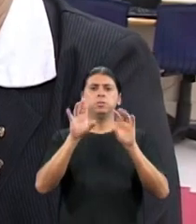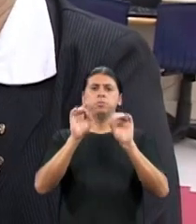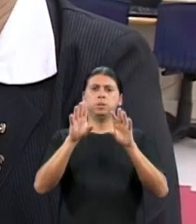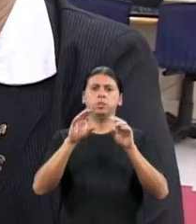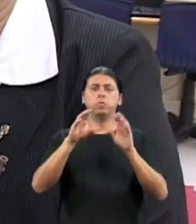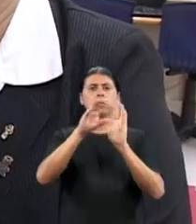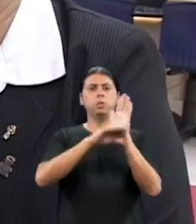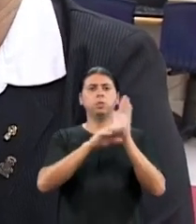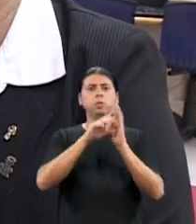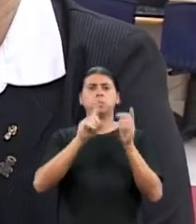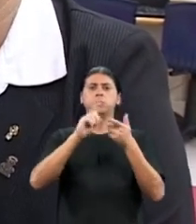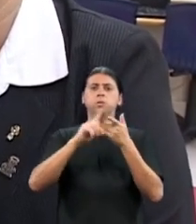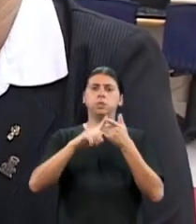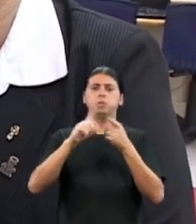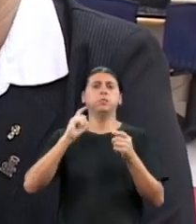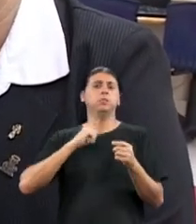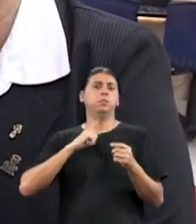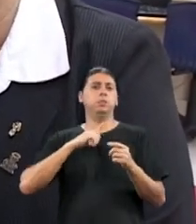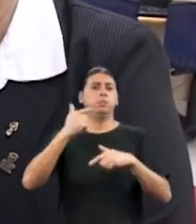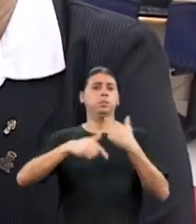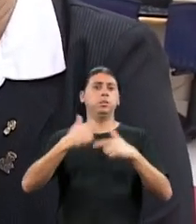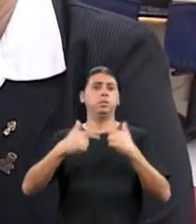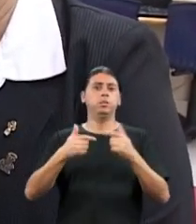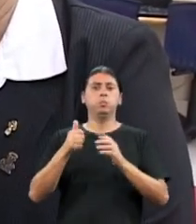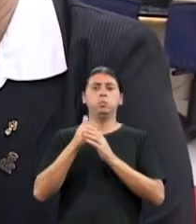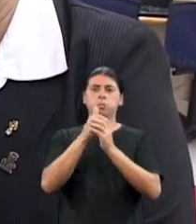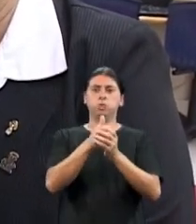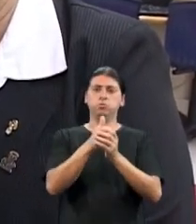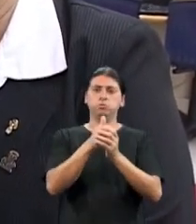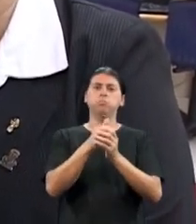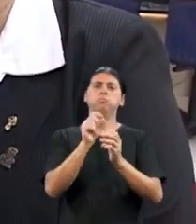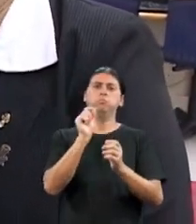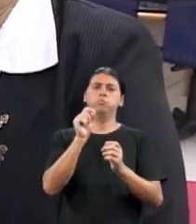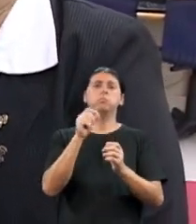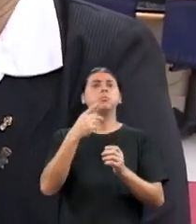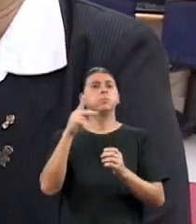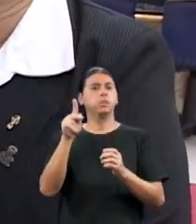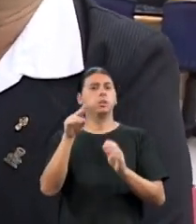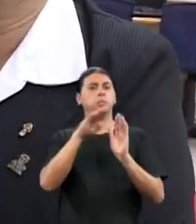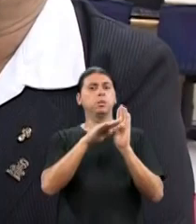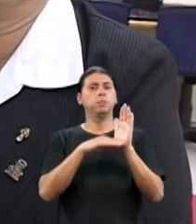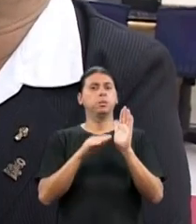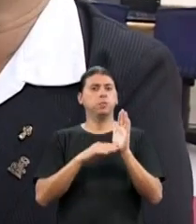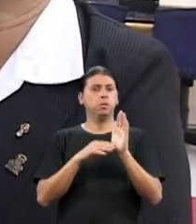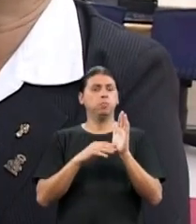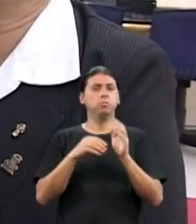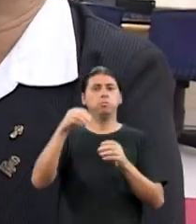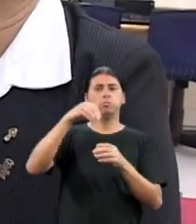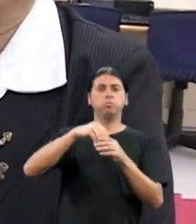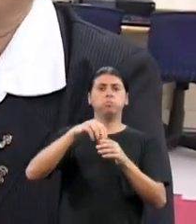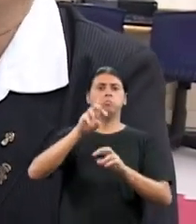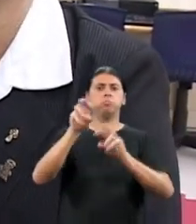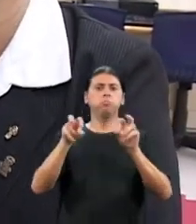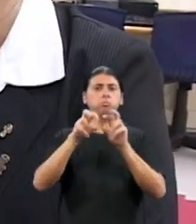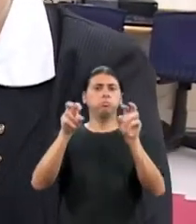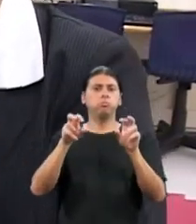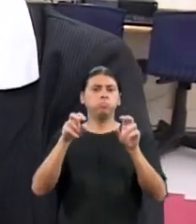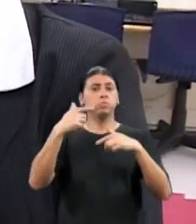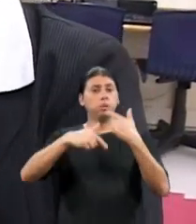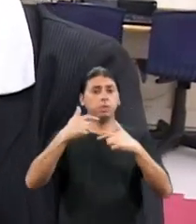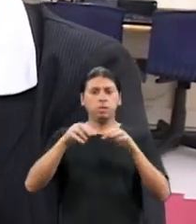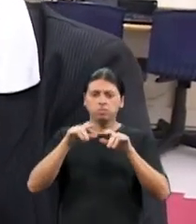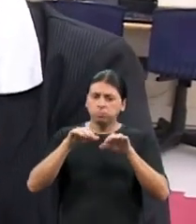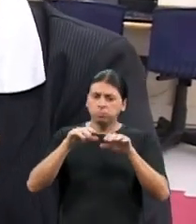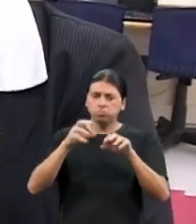curricular, porque ela vai trabalhar também um suporte da programação. E aí vamos trabalhar a lógica,